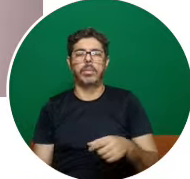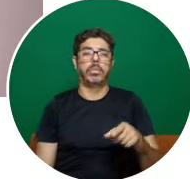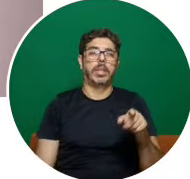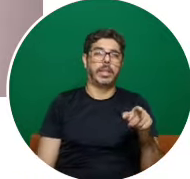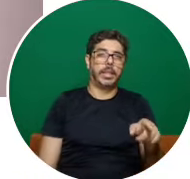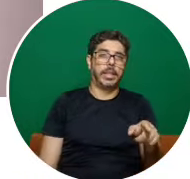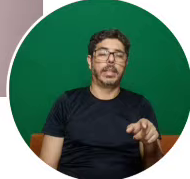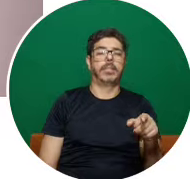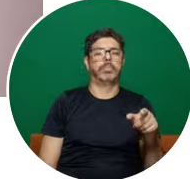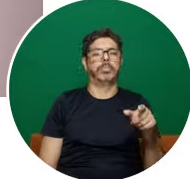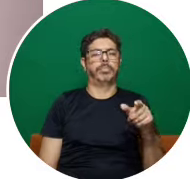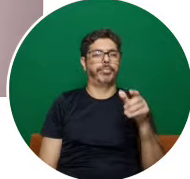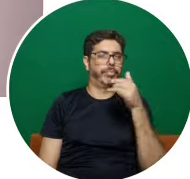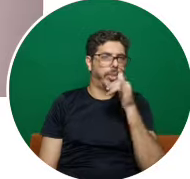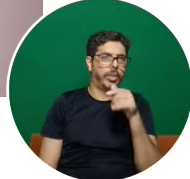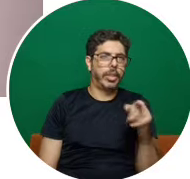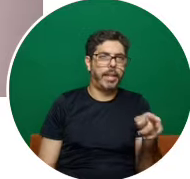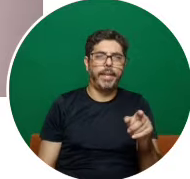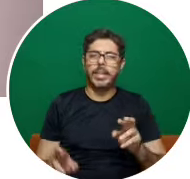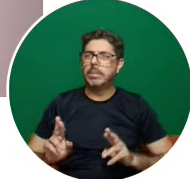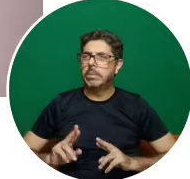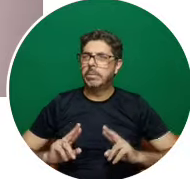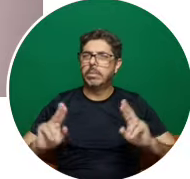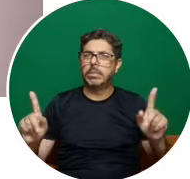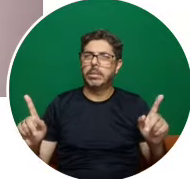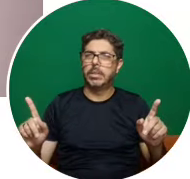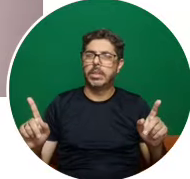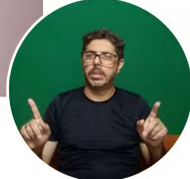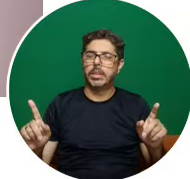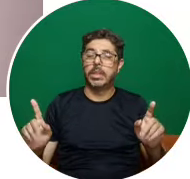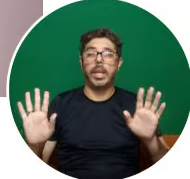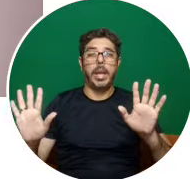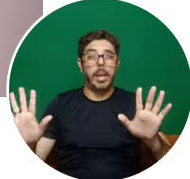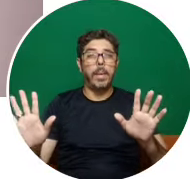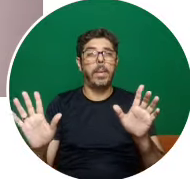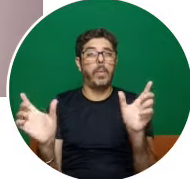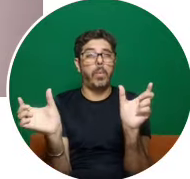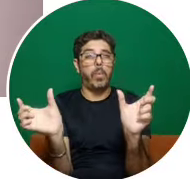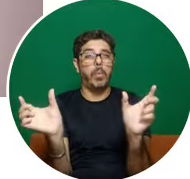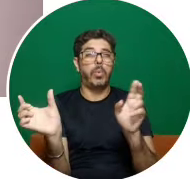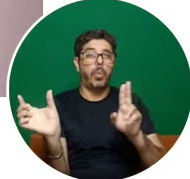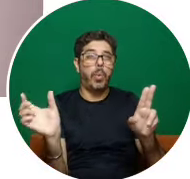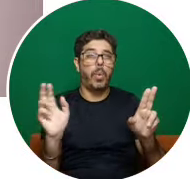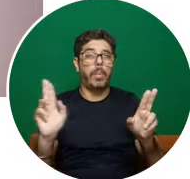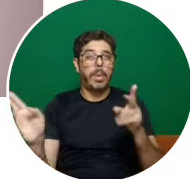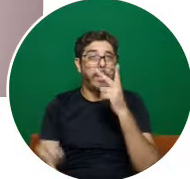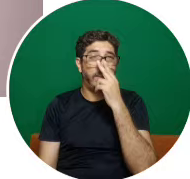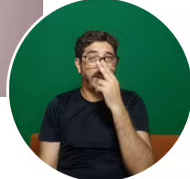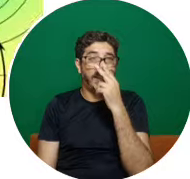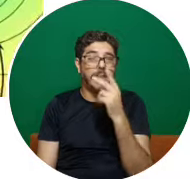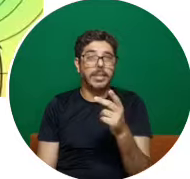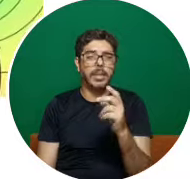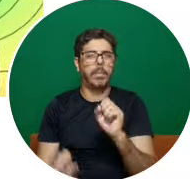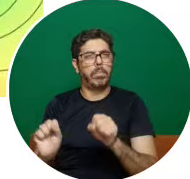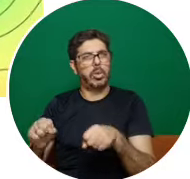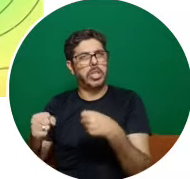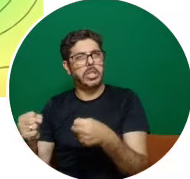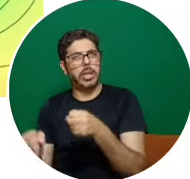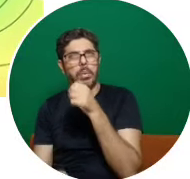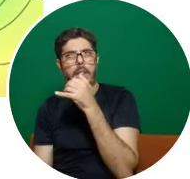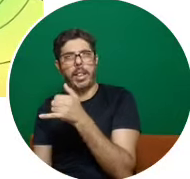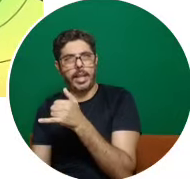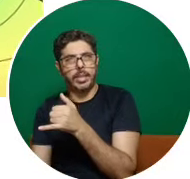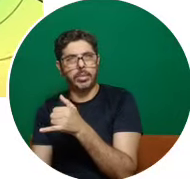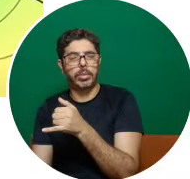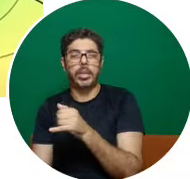muitas confusões. Apesar dos nomes semelhantes, esses conceitos são muito diferentes e não são intercambiáveis. O potencial